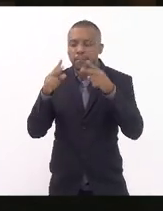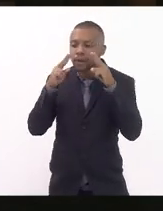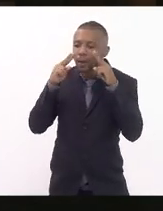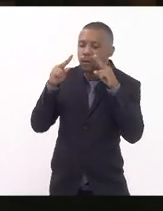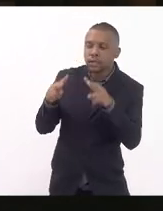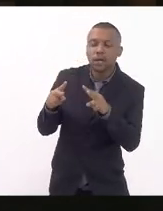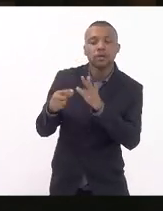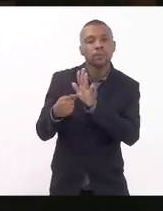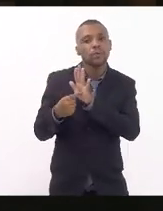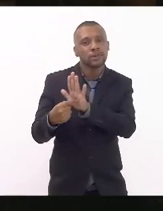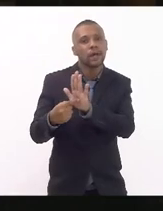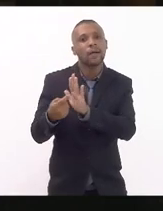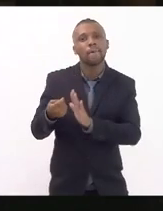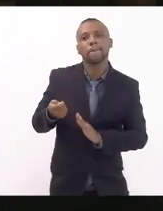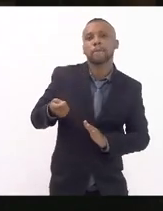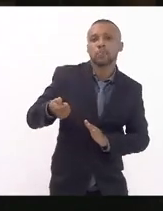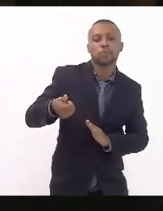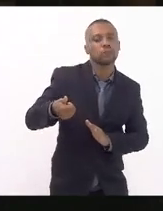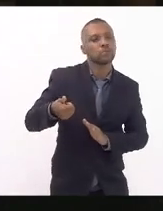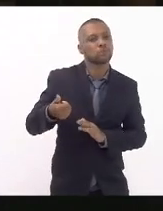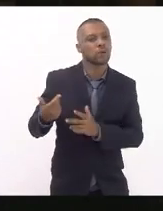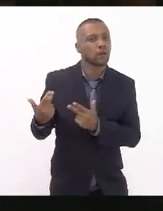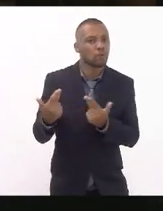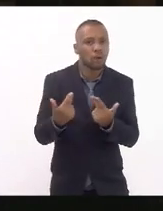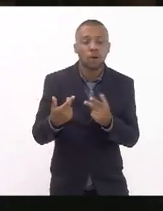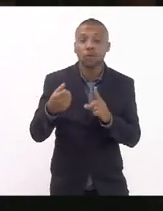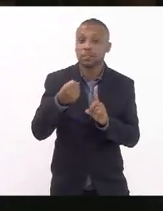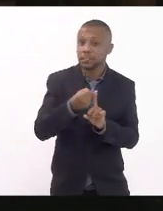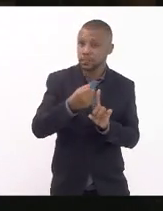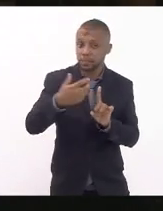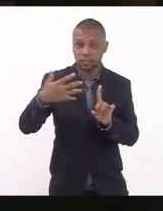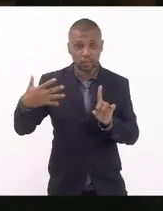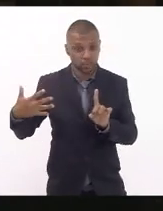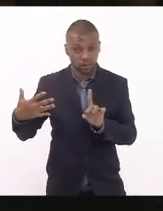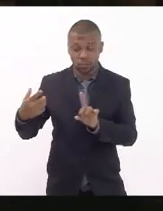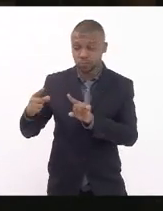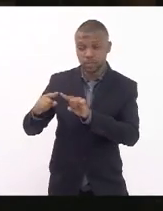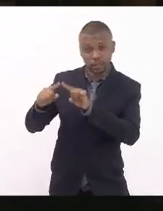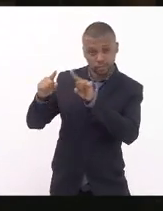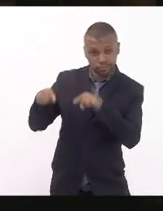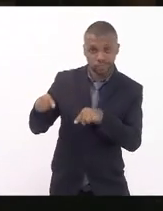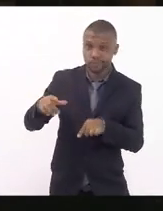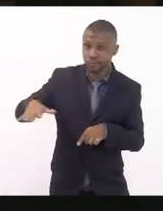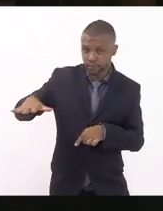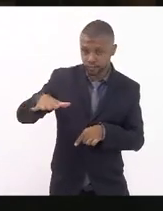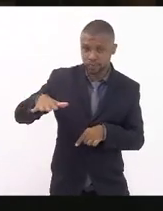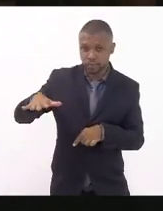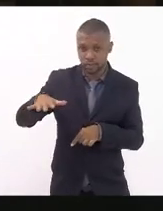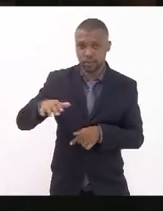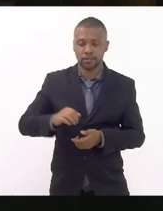trazer benefícios como formação continuada desses agentes.